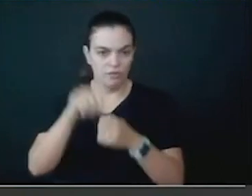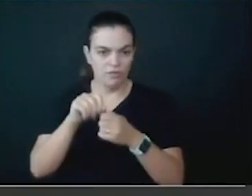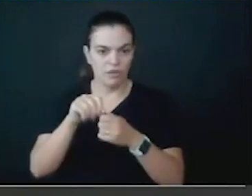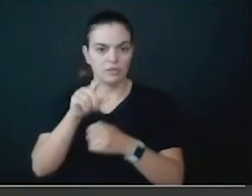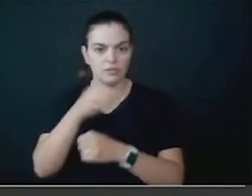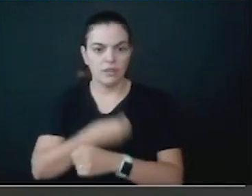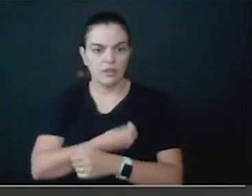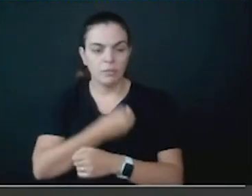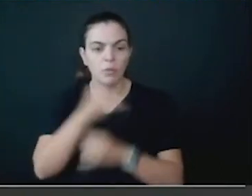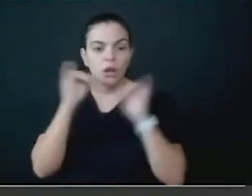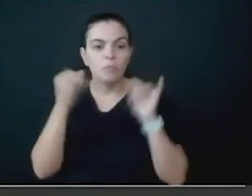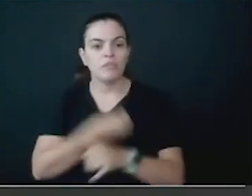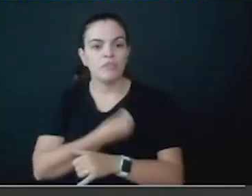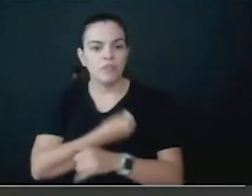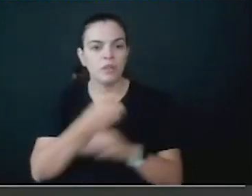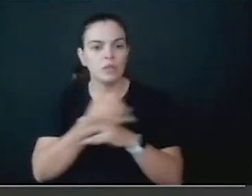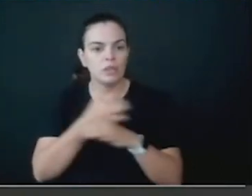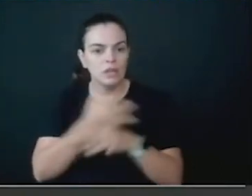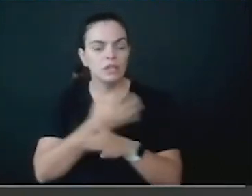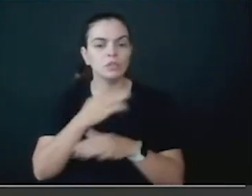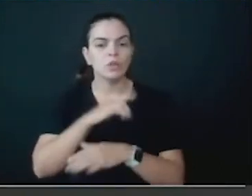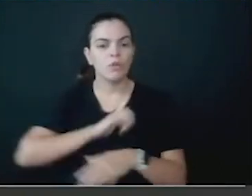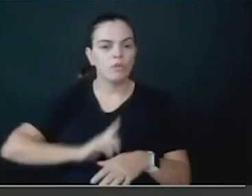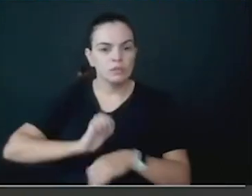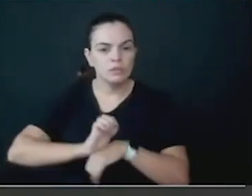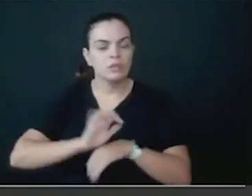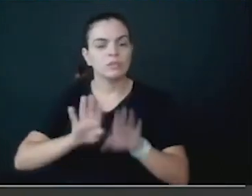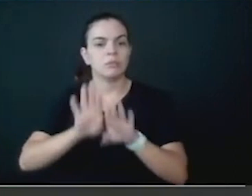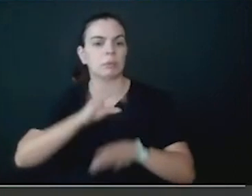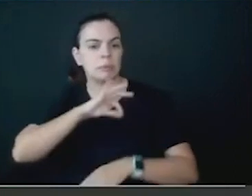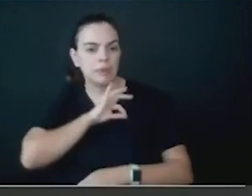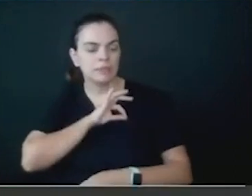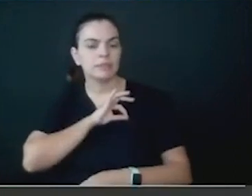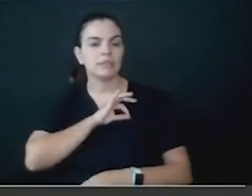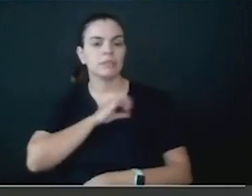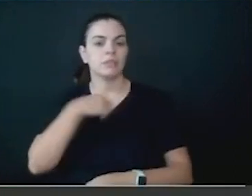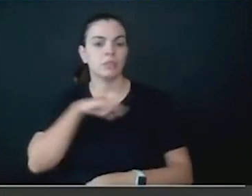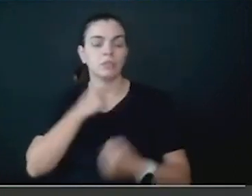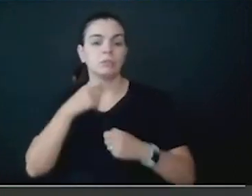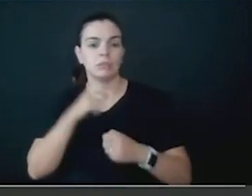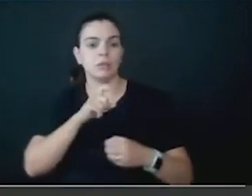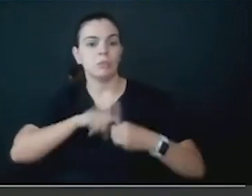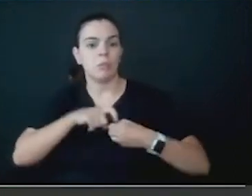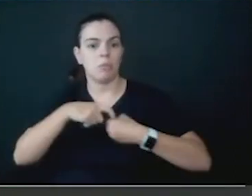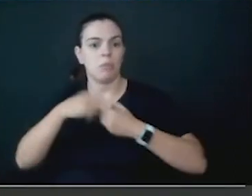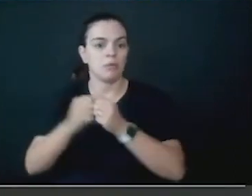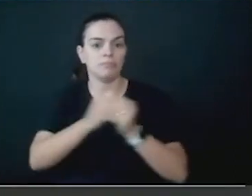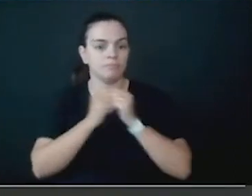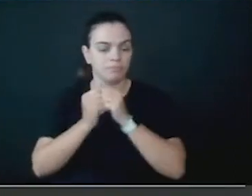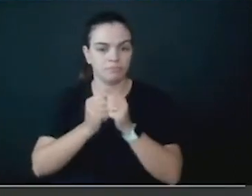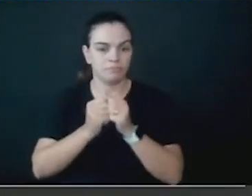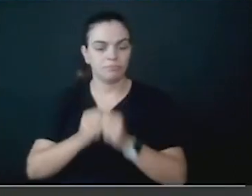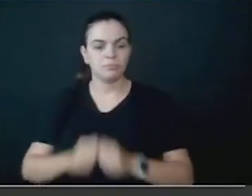Estado, Polícia, Saúde. Então, a gente depende dos resultados deles para a gente conseguir dar o resultado aqui. Promover